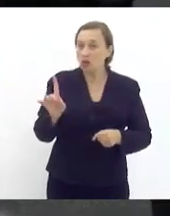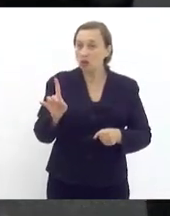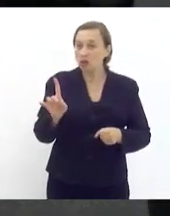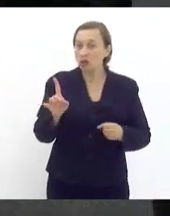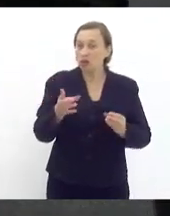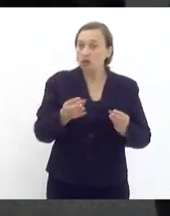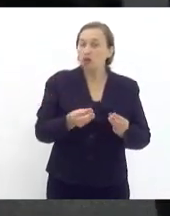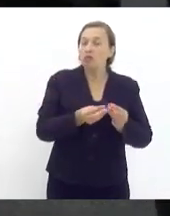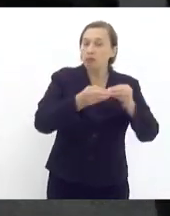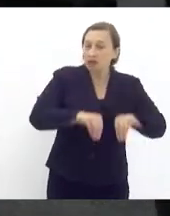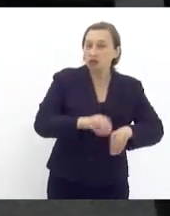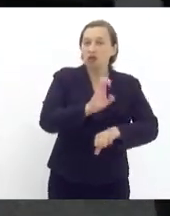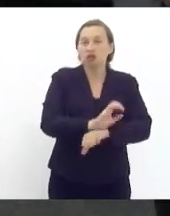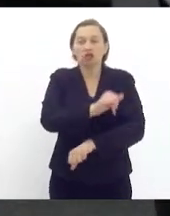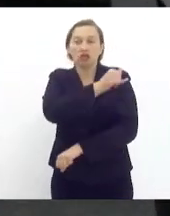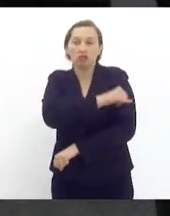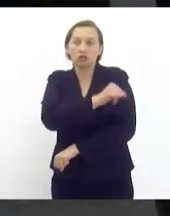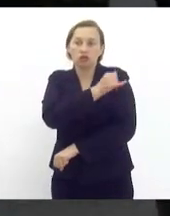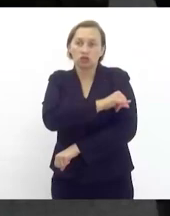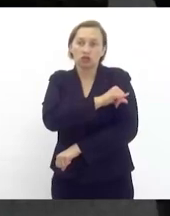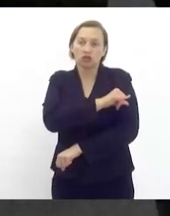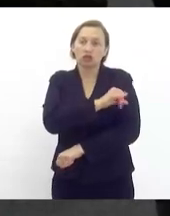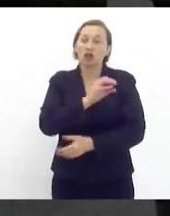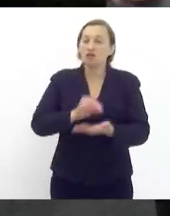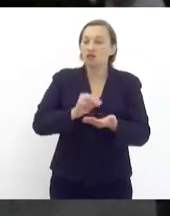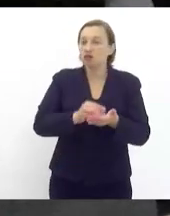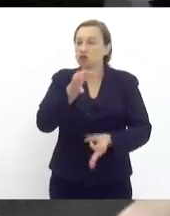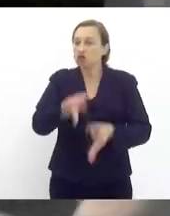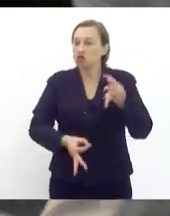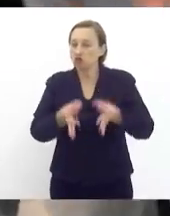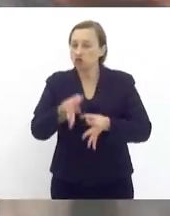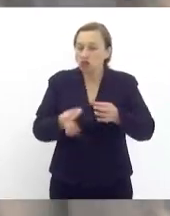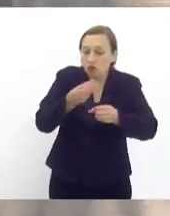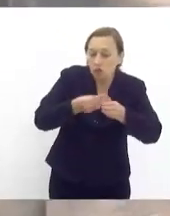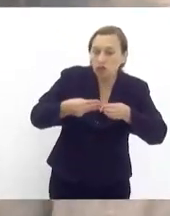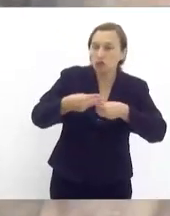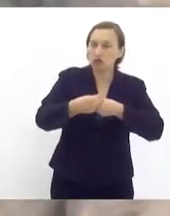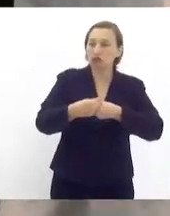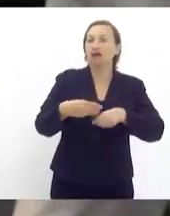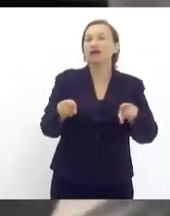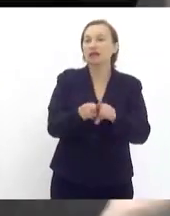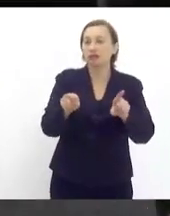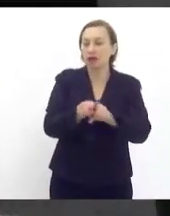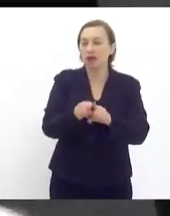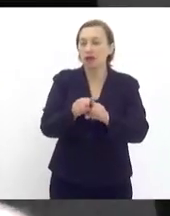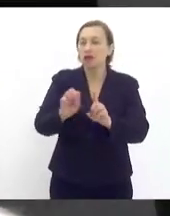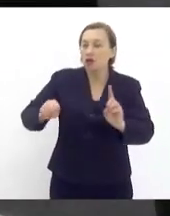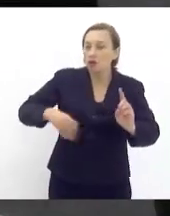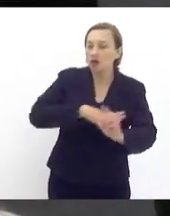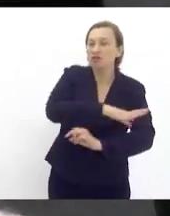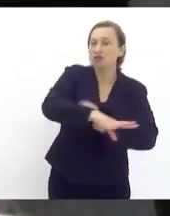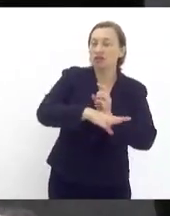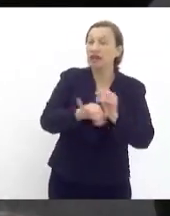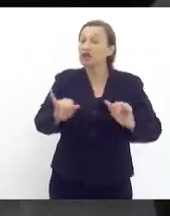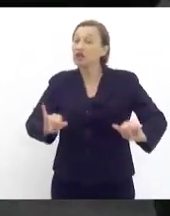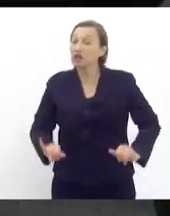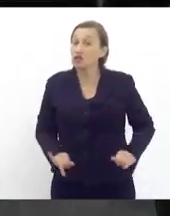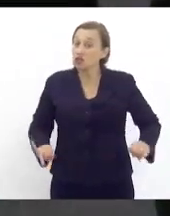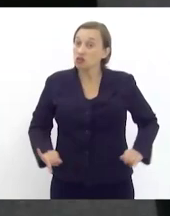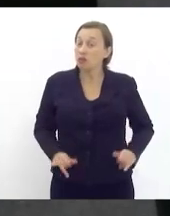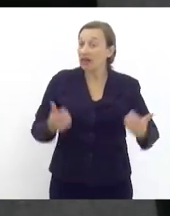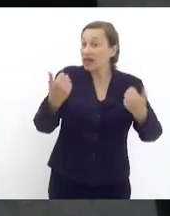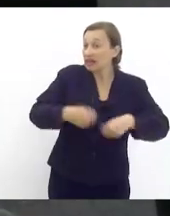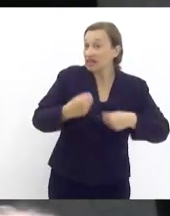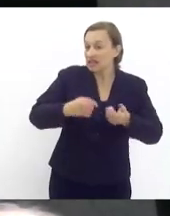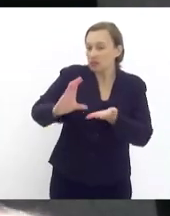injustiça custa o estado do Rio de Janeiro com os municípios e principalmente com cidadão que tanto sofre pela carência